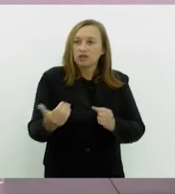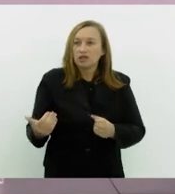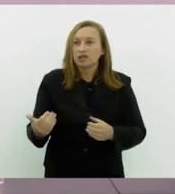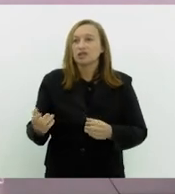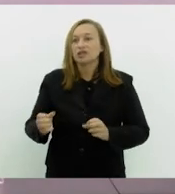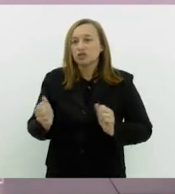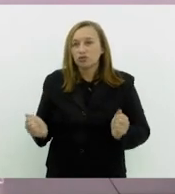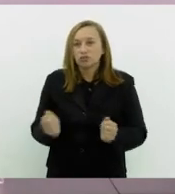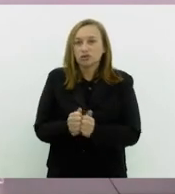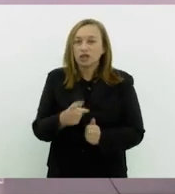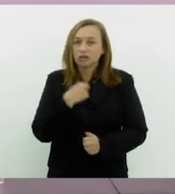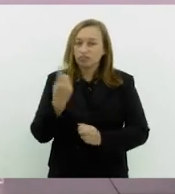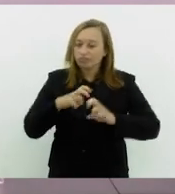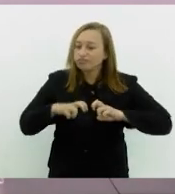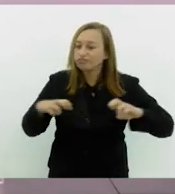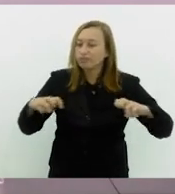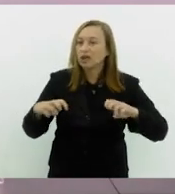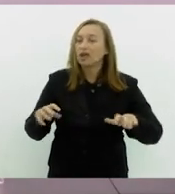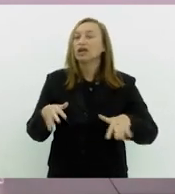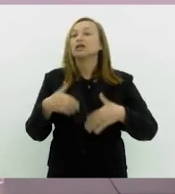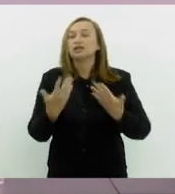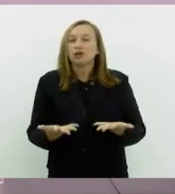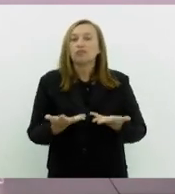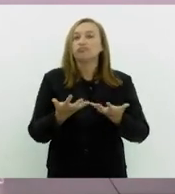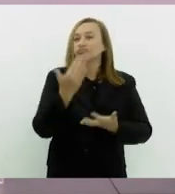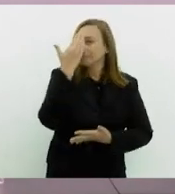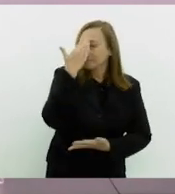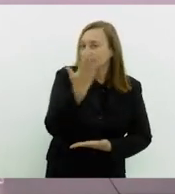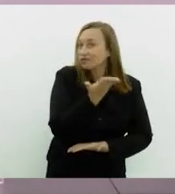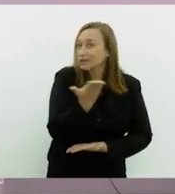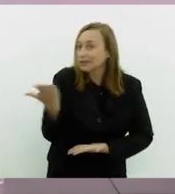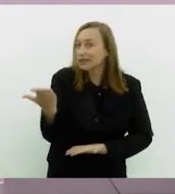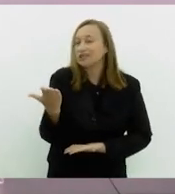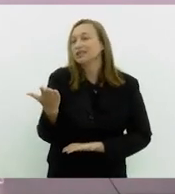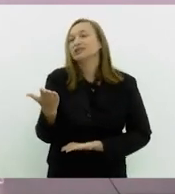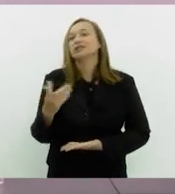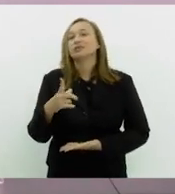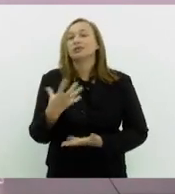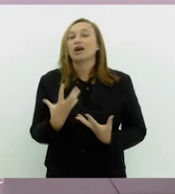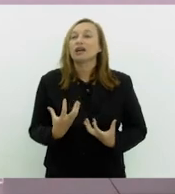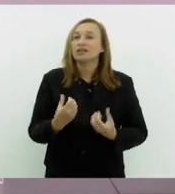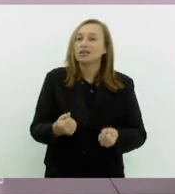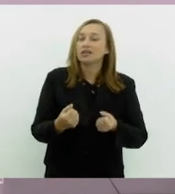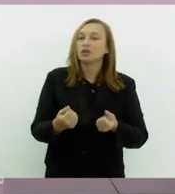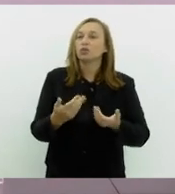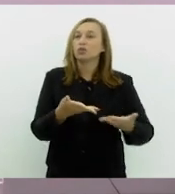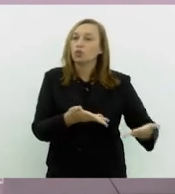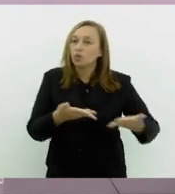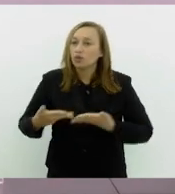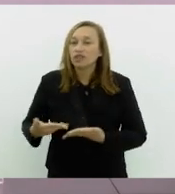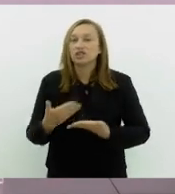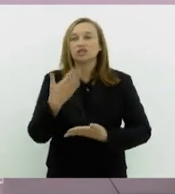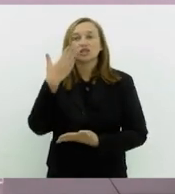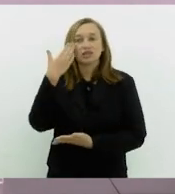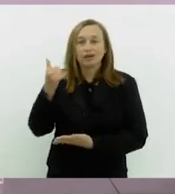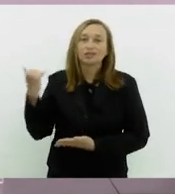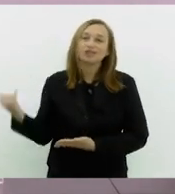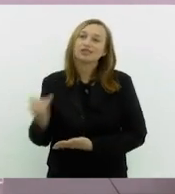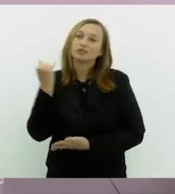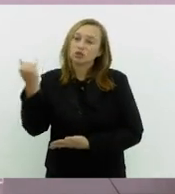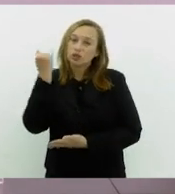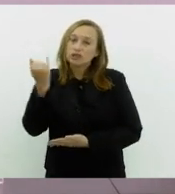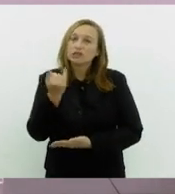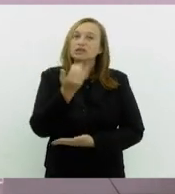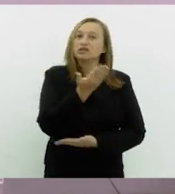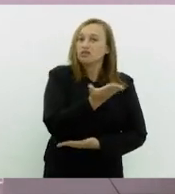mesa. Então, como quero agradecer vocês por terem aceito o nosso convite, a gente sabe da importância que cada